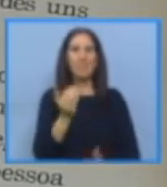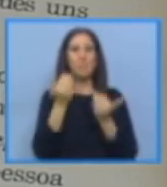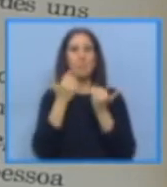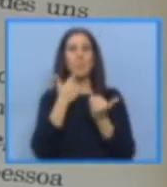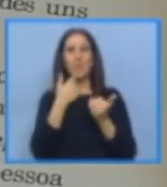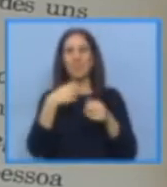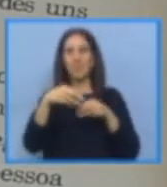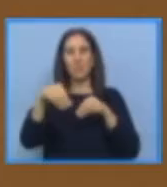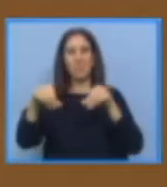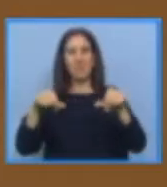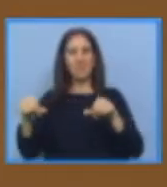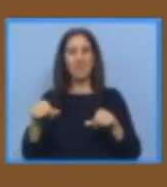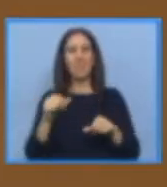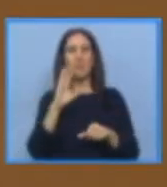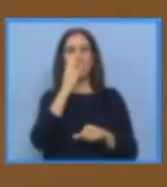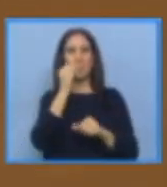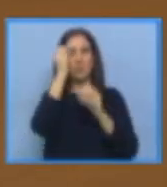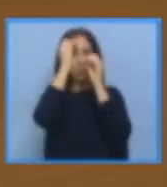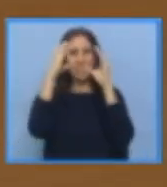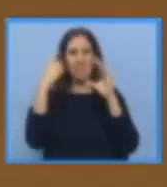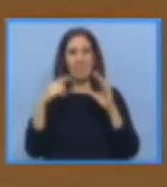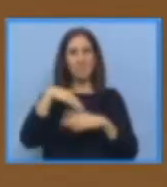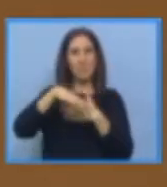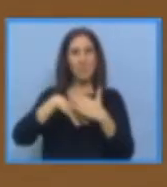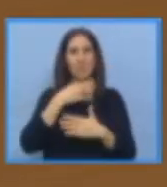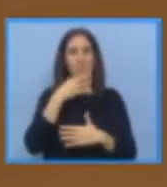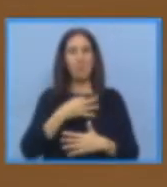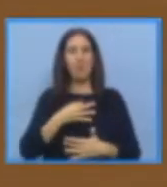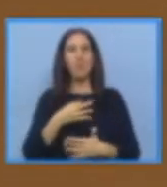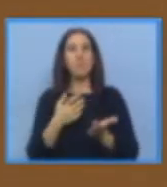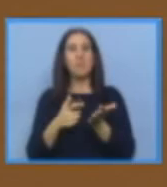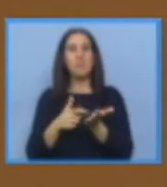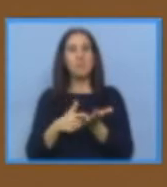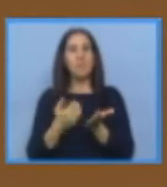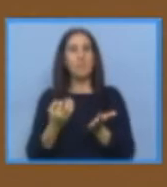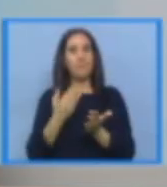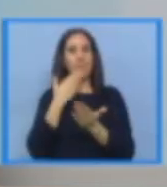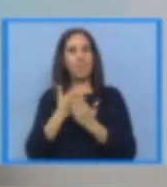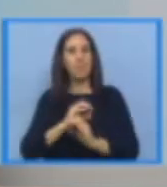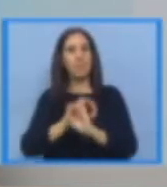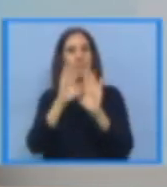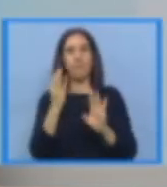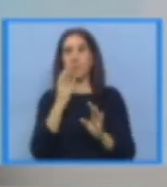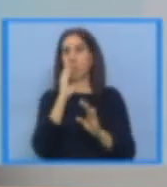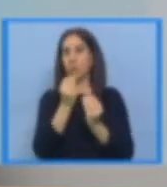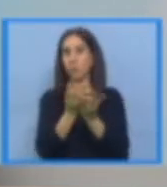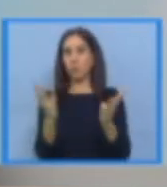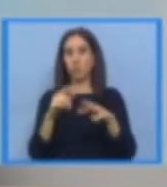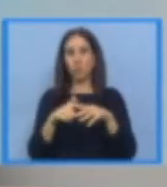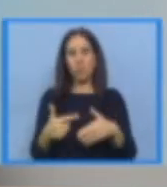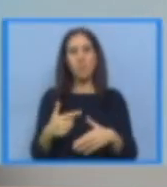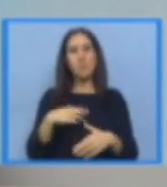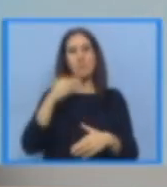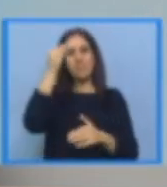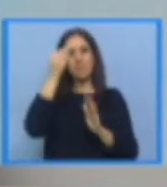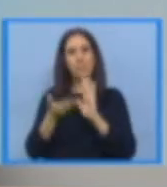dispersa, os alunos têm os conceitos todos eles misturados e é necessário mesmo esclarecê-los. Aliás, os alunos hoje em dia até gostam de saber mais